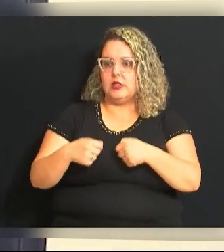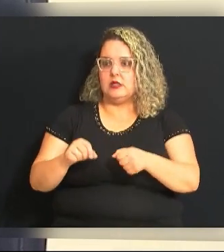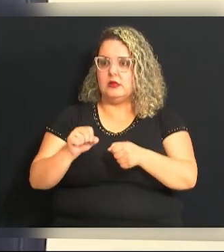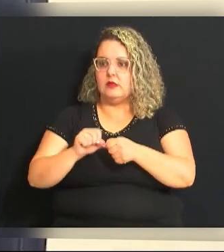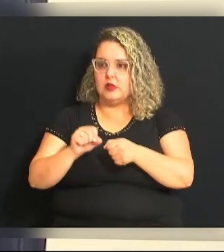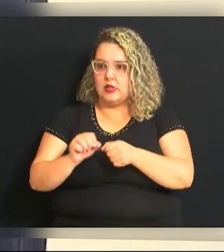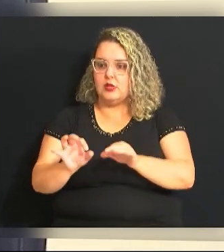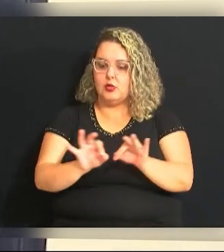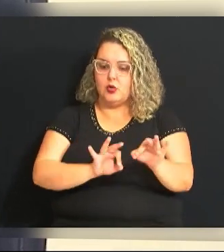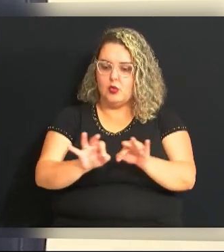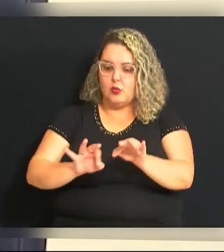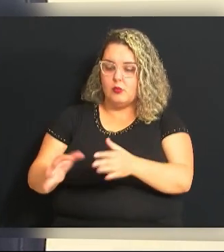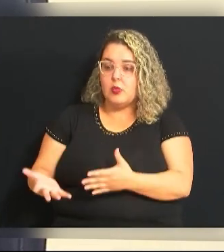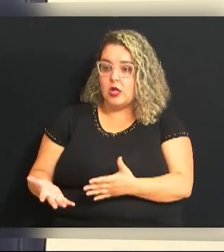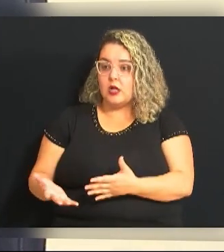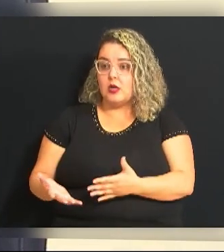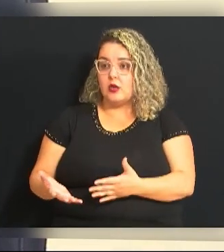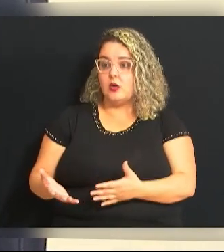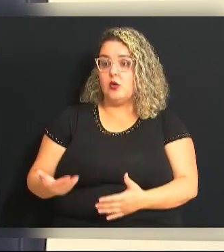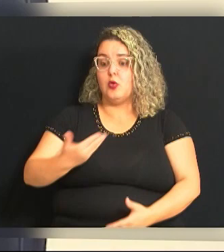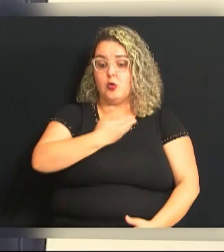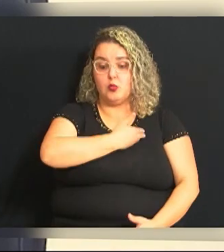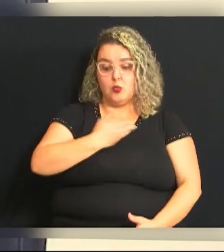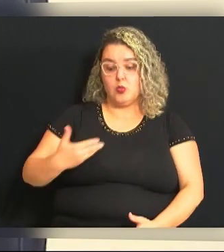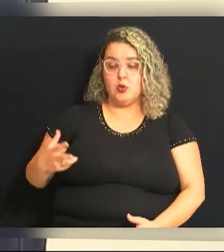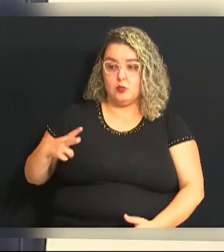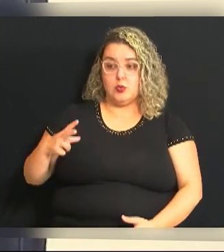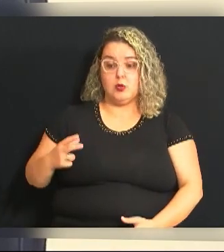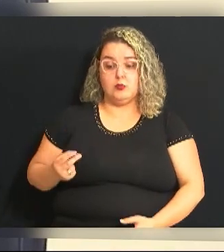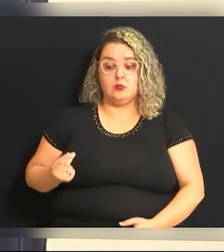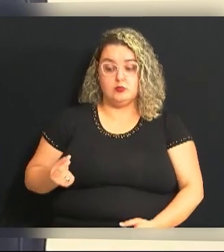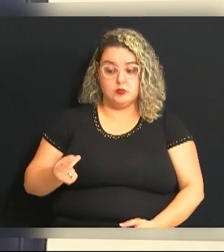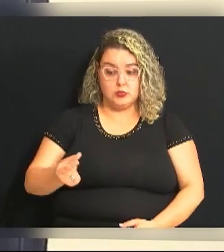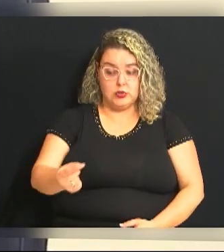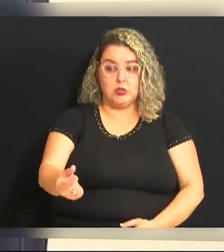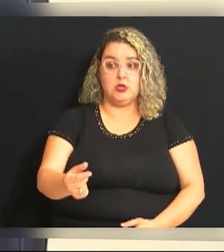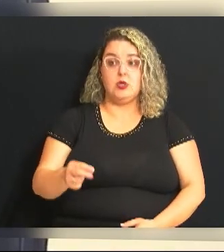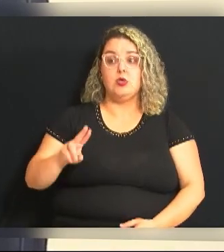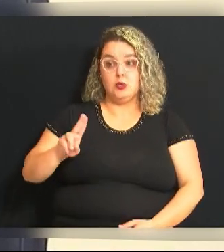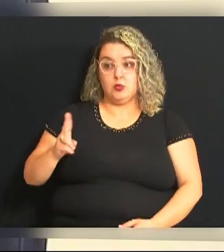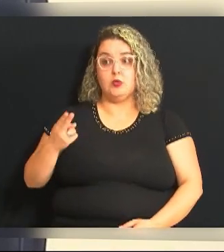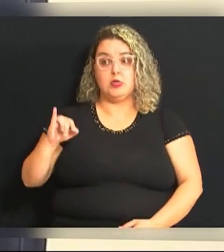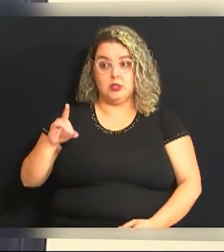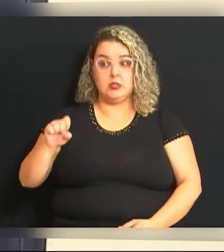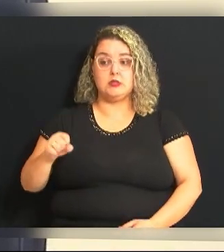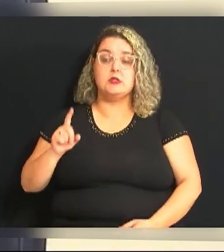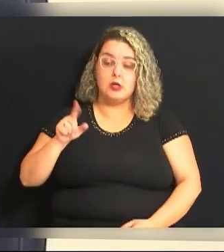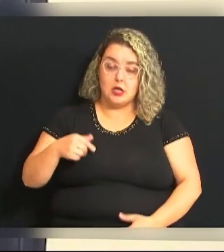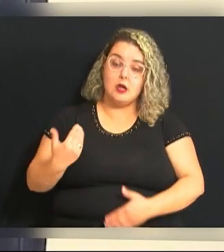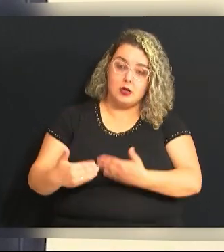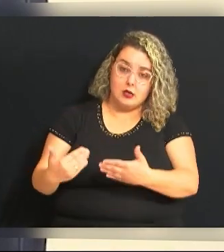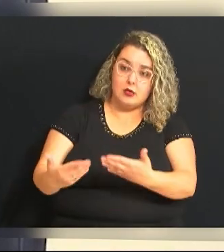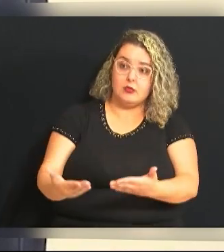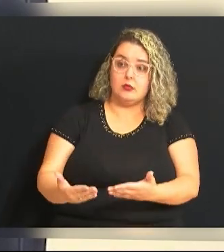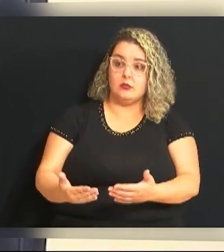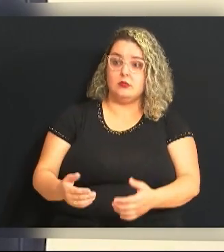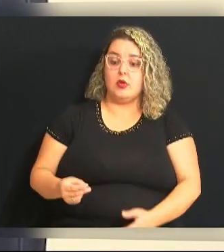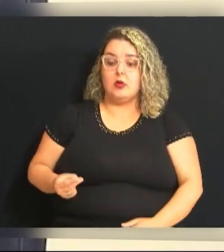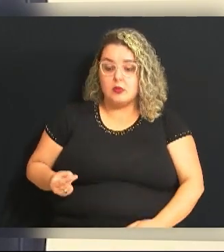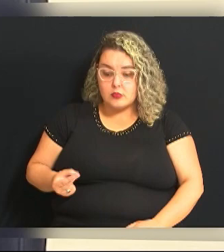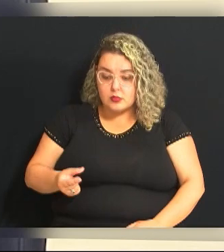feito um planejamento público-privado de longo prazo, e o RIDS é um projeto de longo prazo, e ao longo do seu